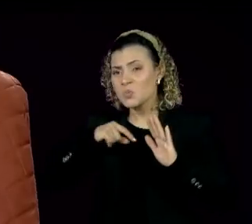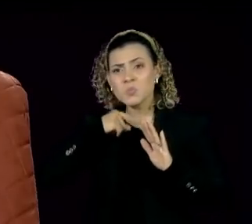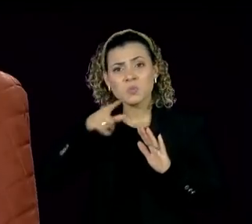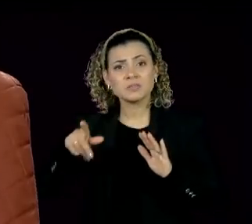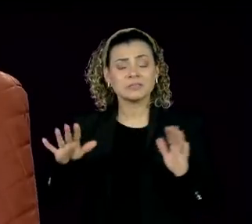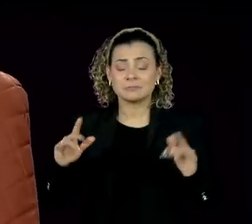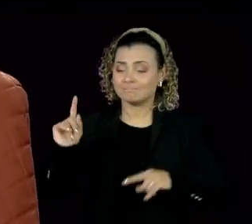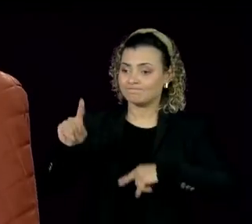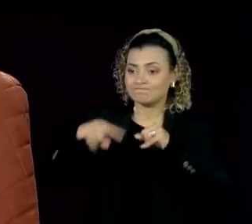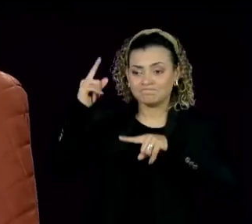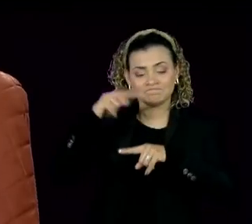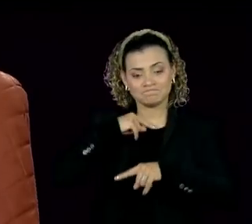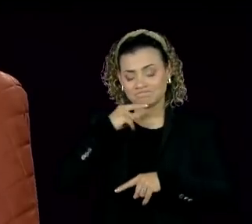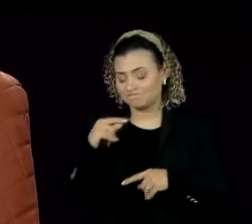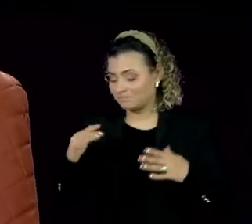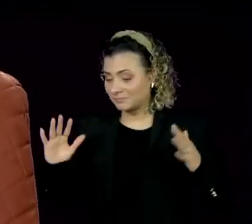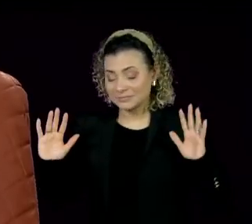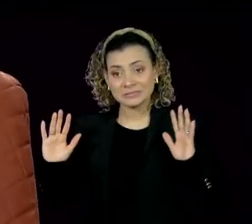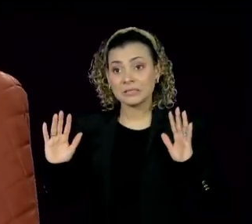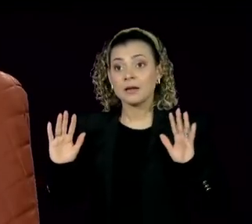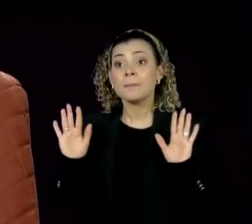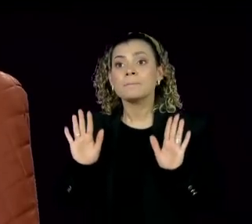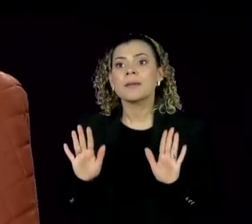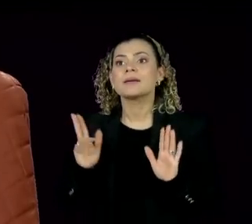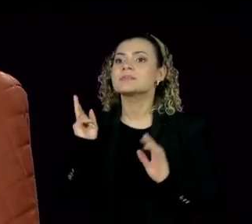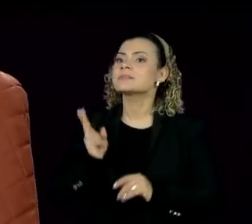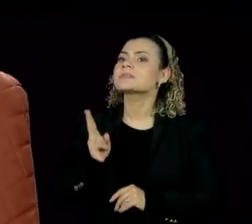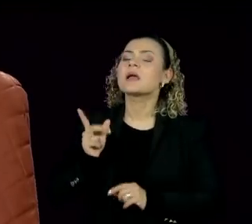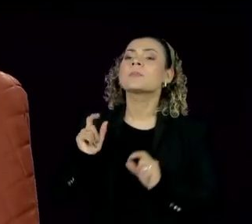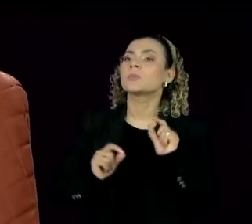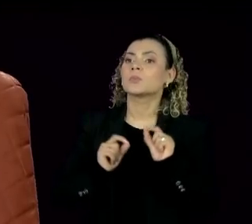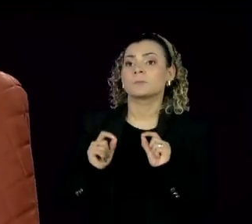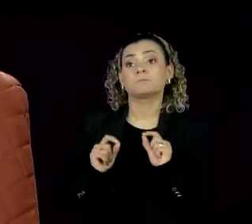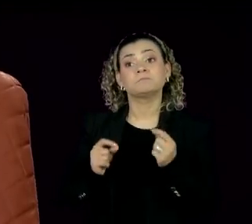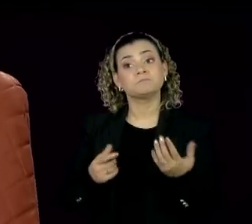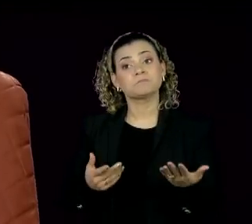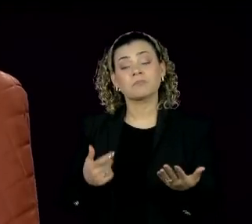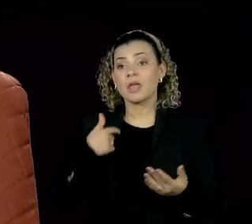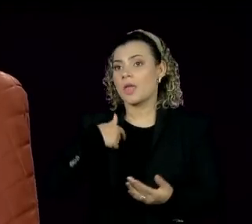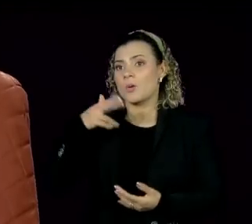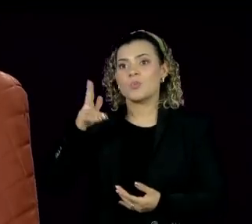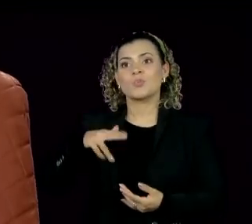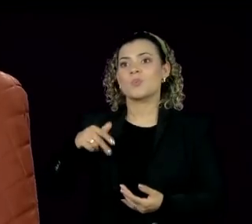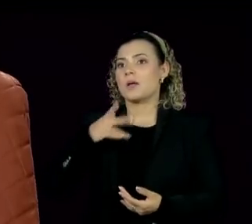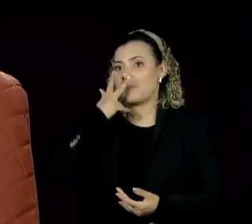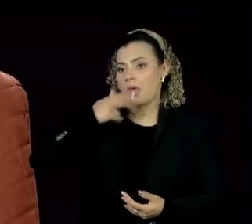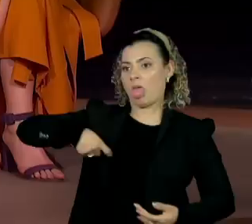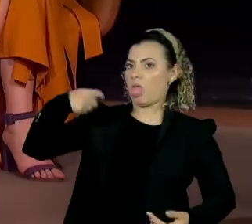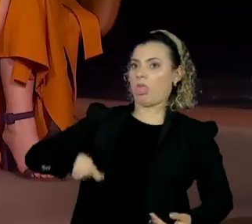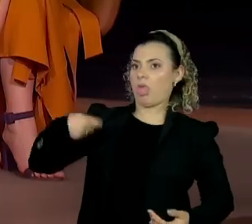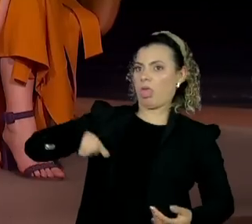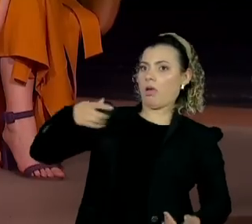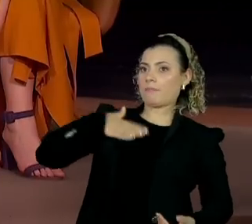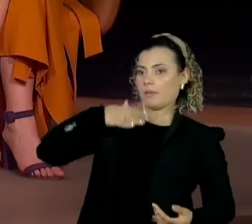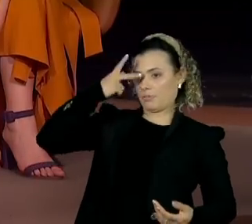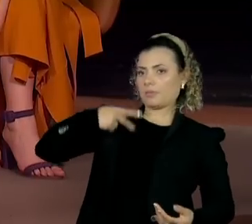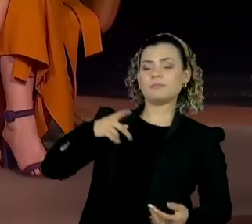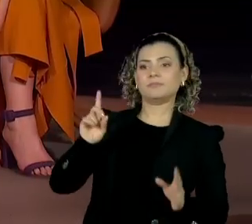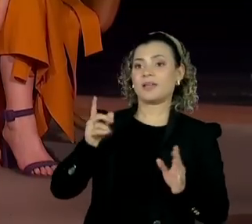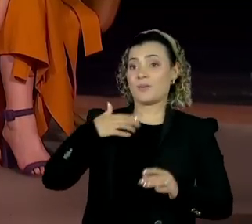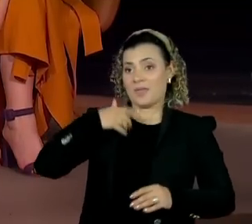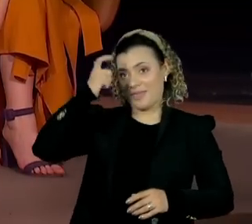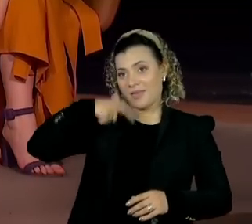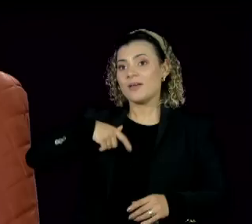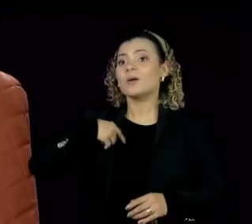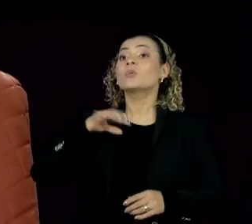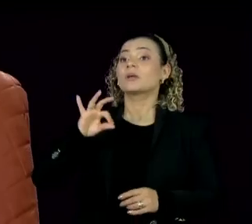eu queria chegar. Mas eu sempre também, né, nunca fui tão dura assim comigo. Apesar de ser virginiana e